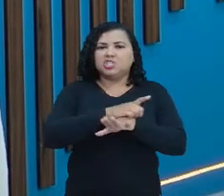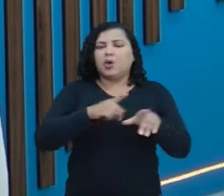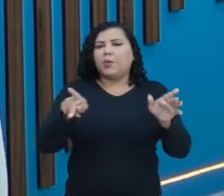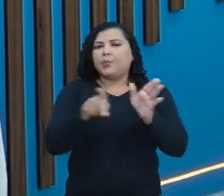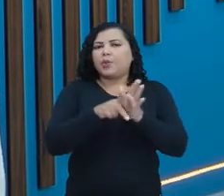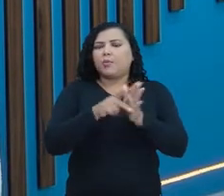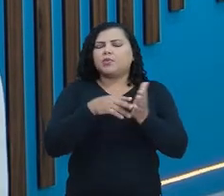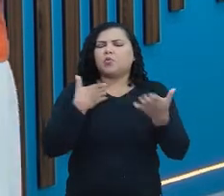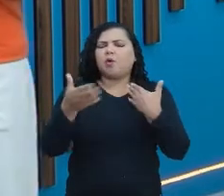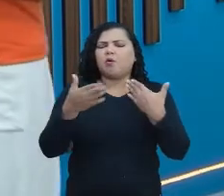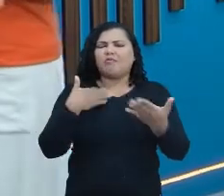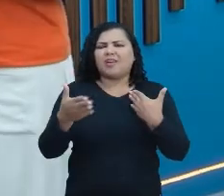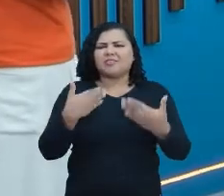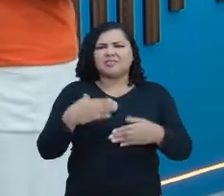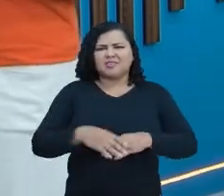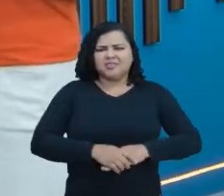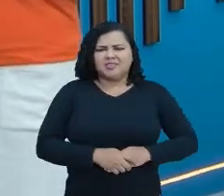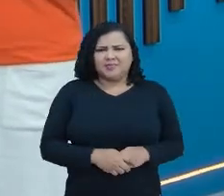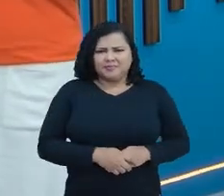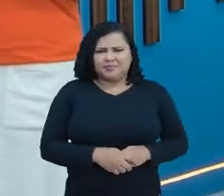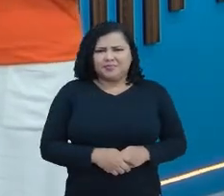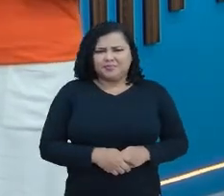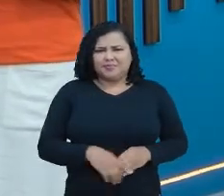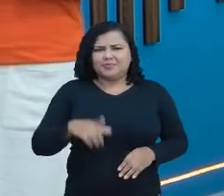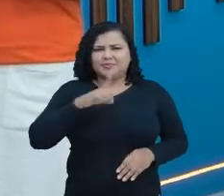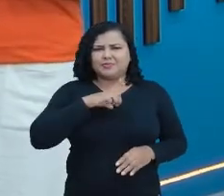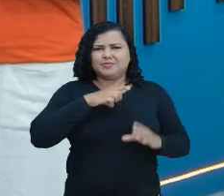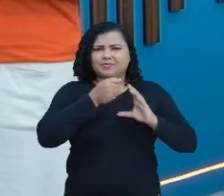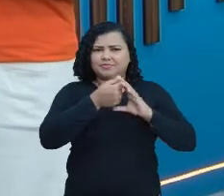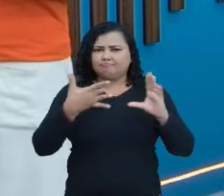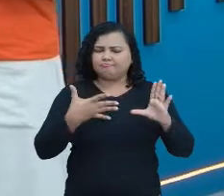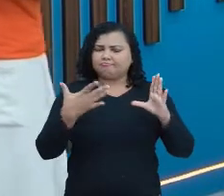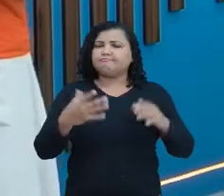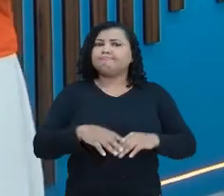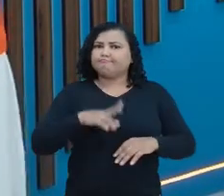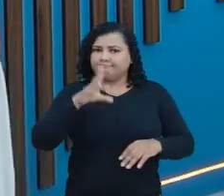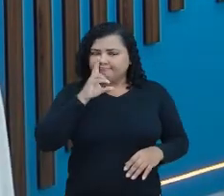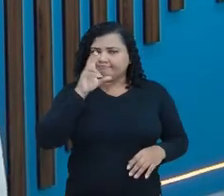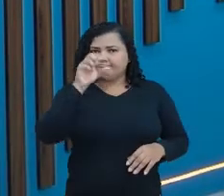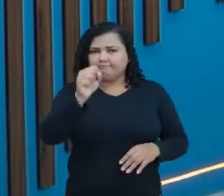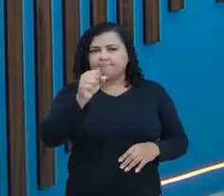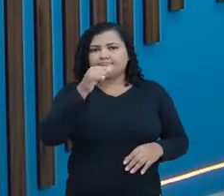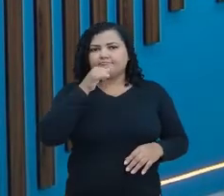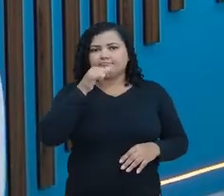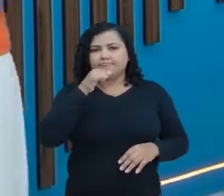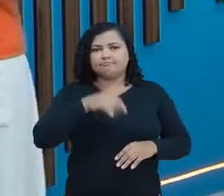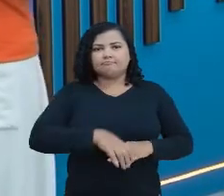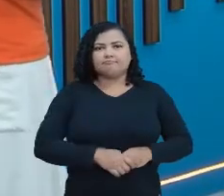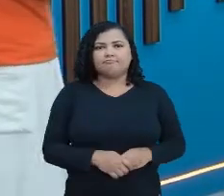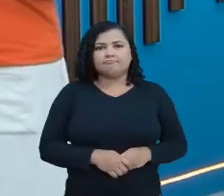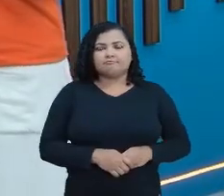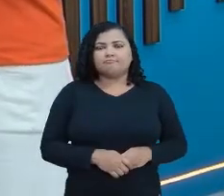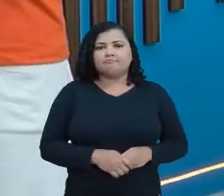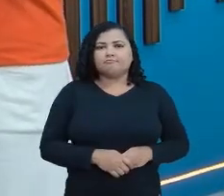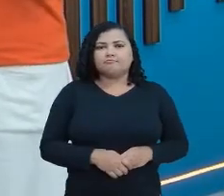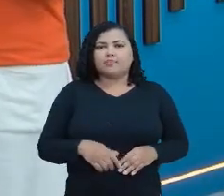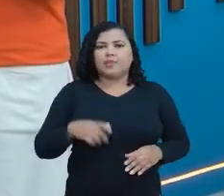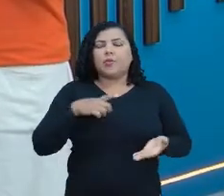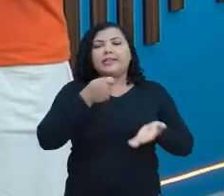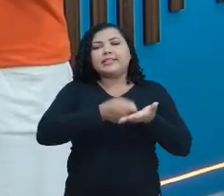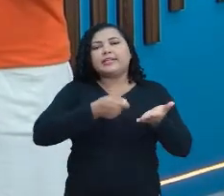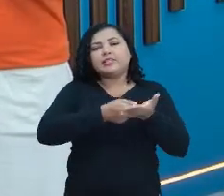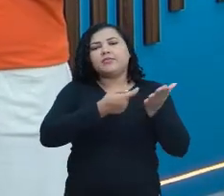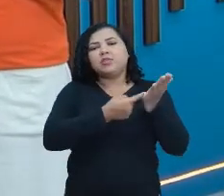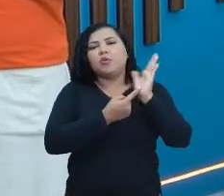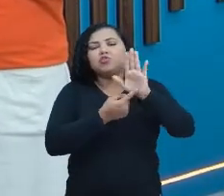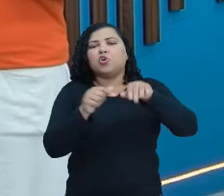um bate-papo. Possui características marcantes, visto que trata-se de uma tentativa de reprodução